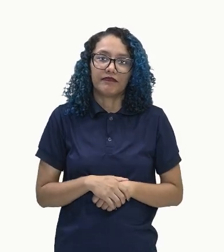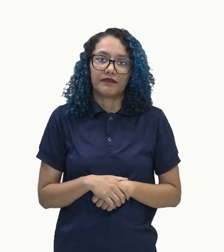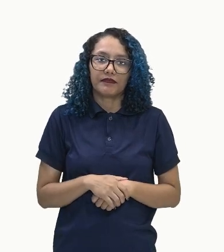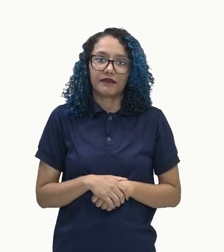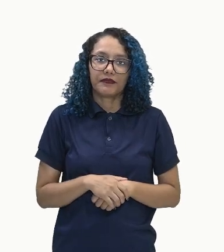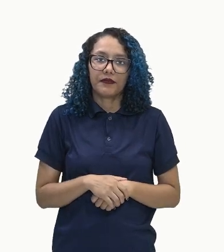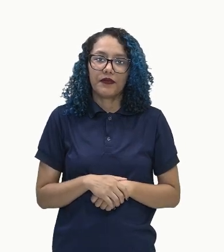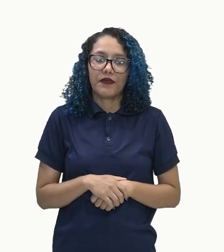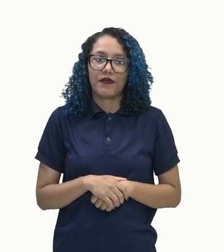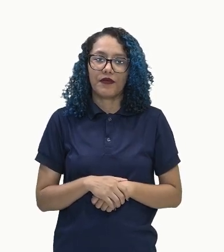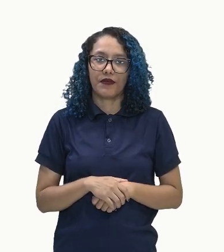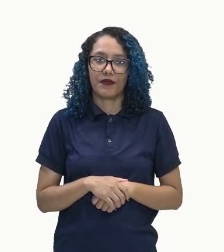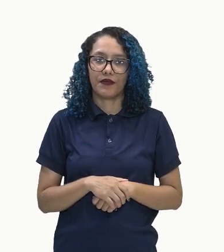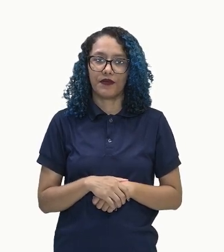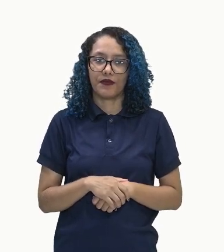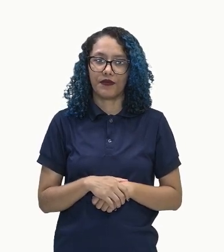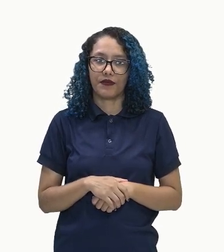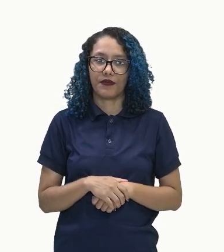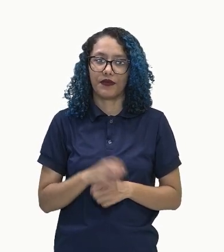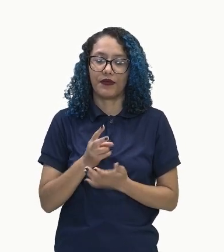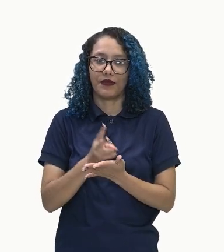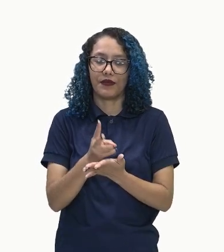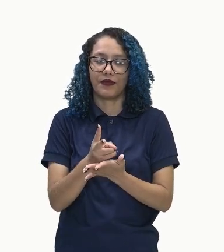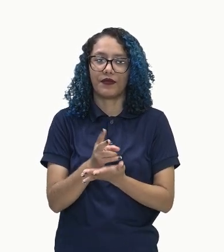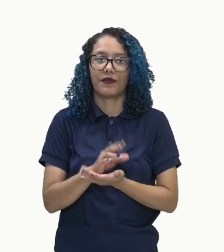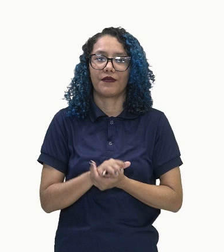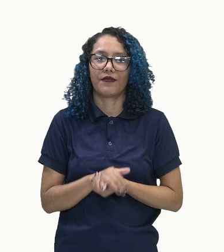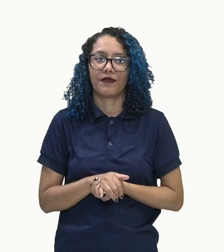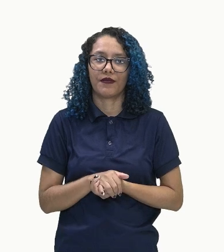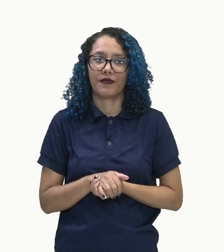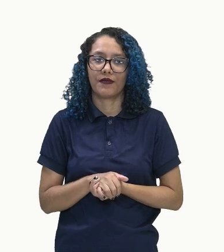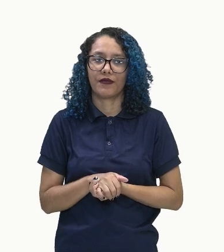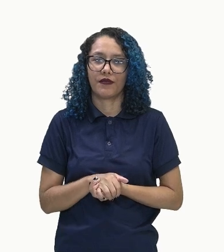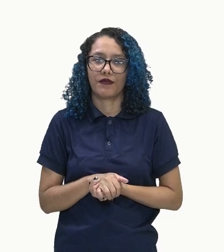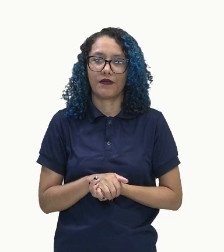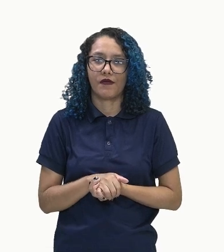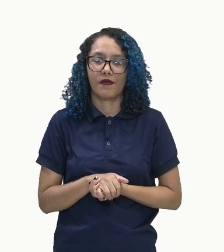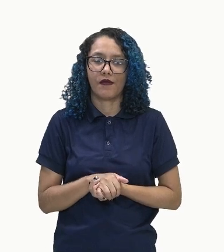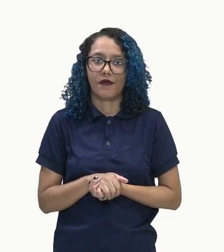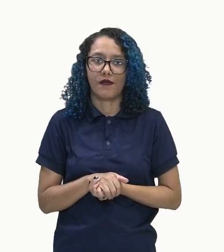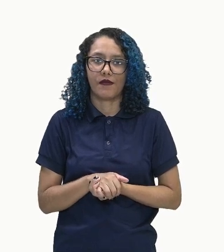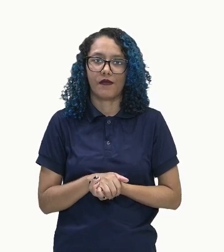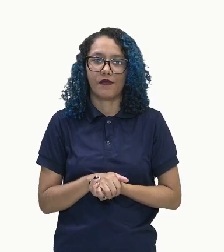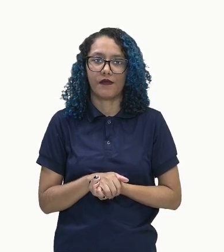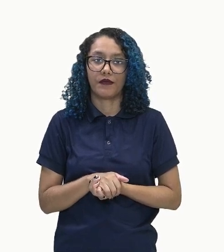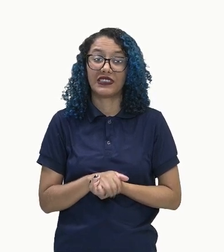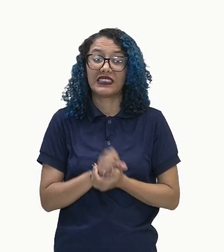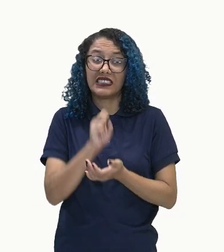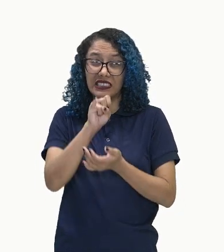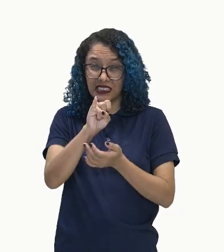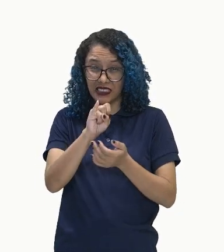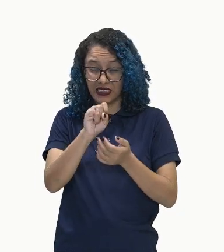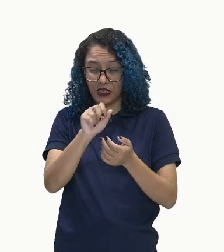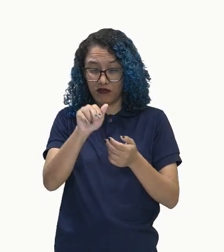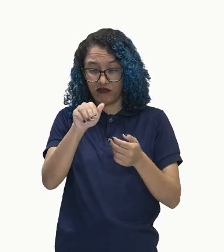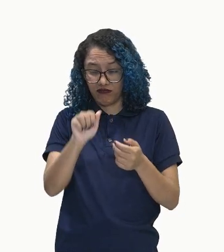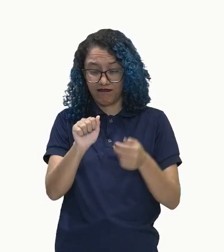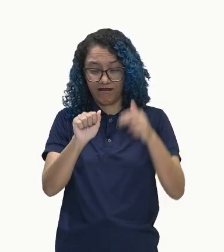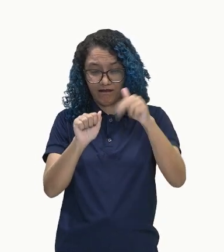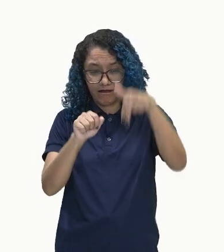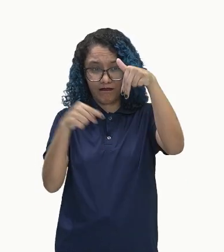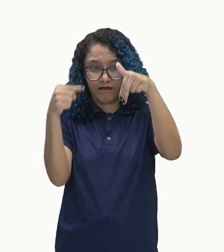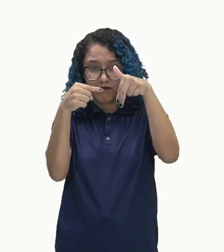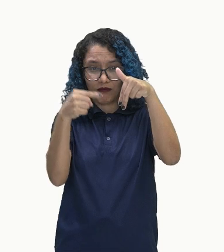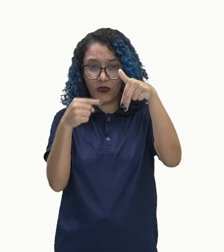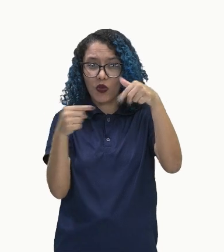Certo? Bom, agora olha só aqui que nós temos aqui, ó. Um expoente positivo indica um